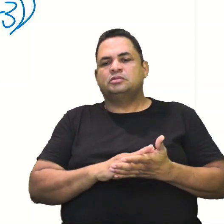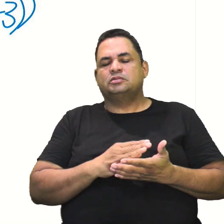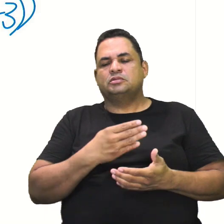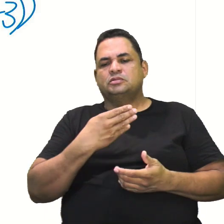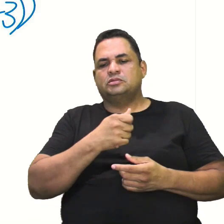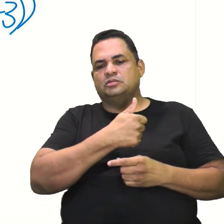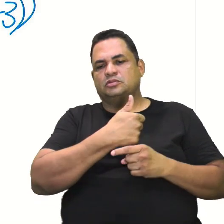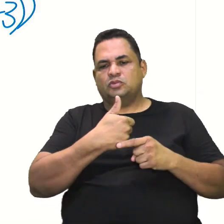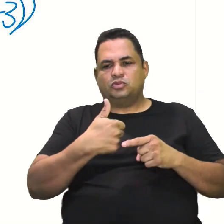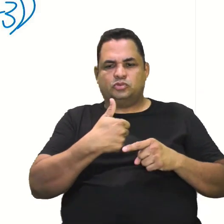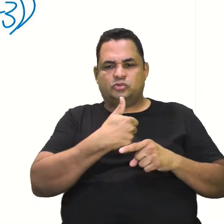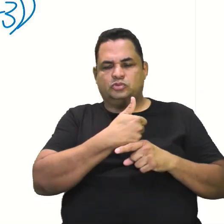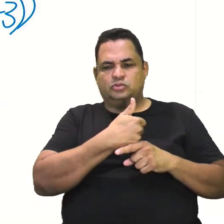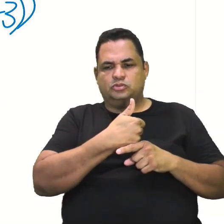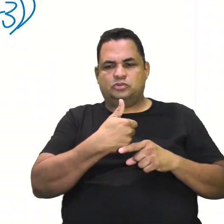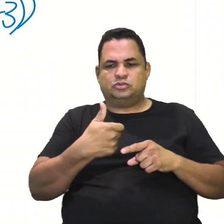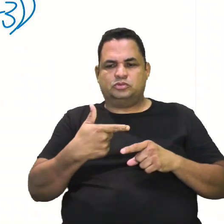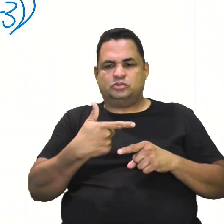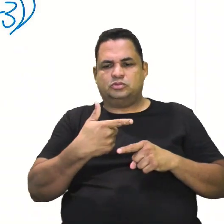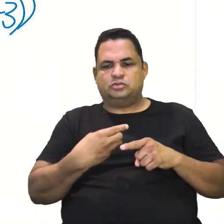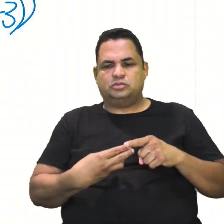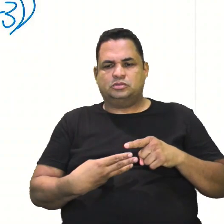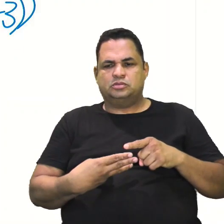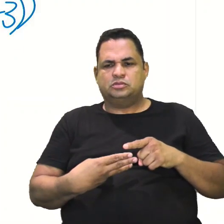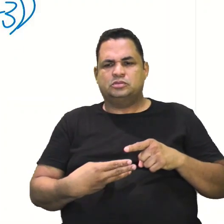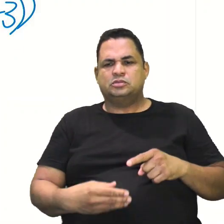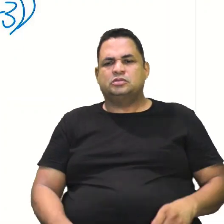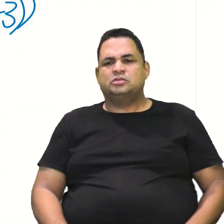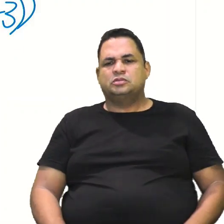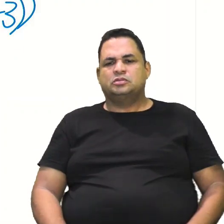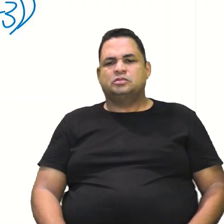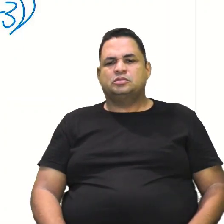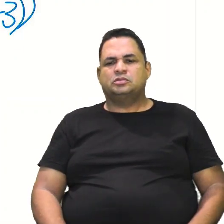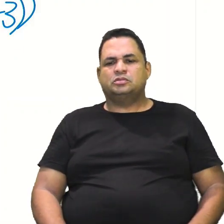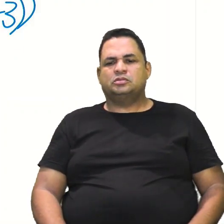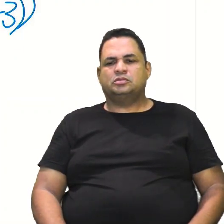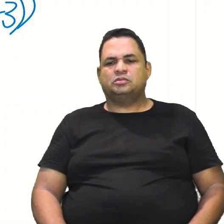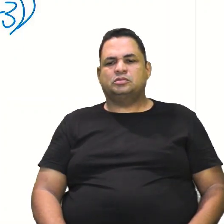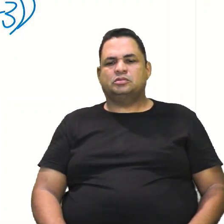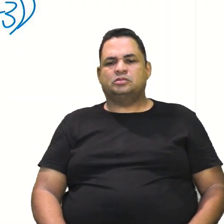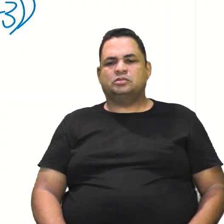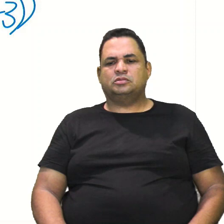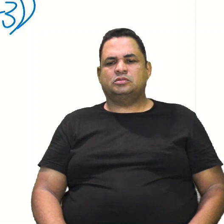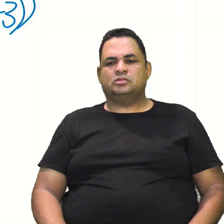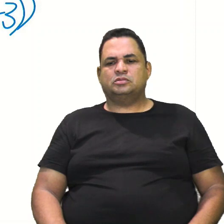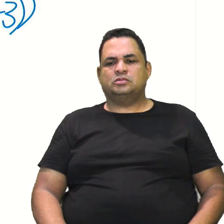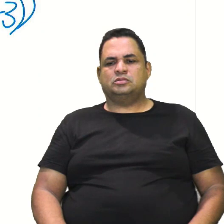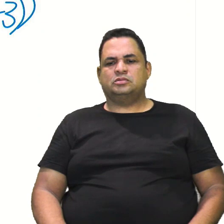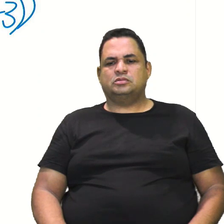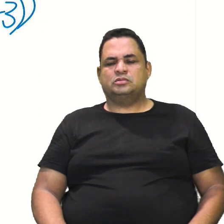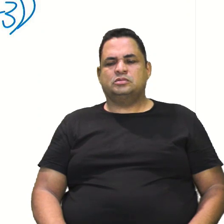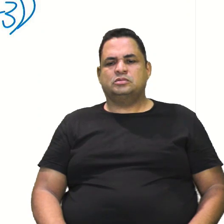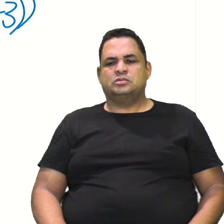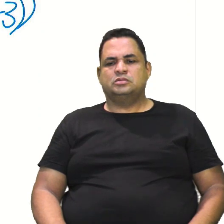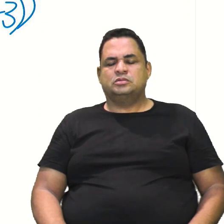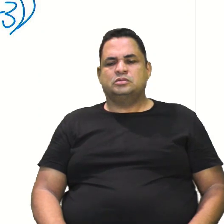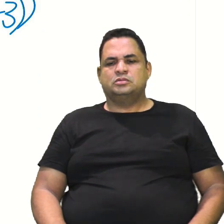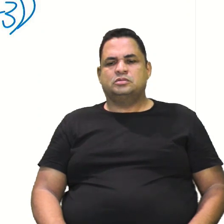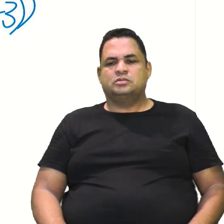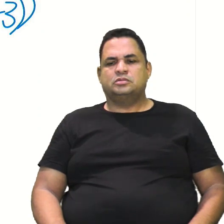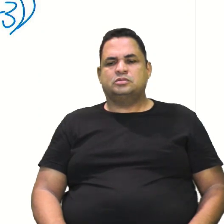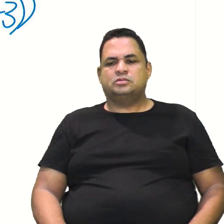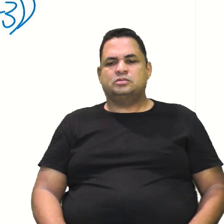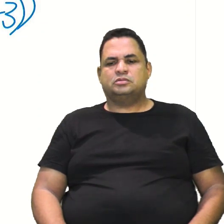vezes 4? 12. 12 sobre 3. Acho que não gostei do 2, então a gente faz de novo,